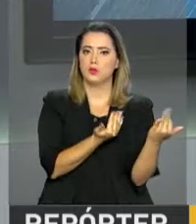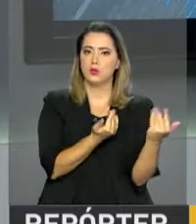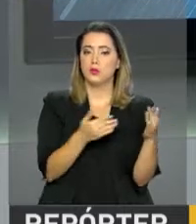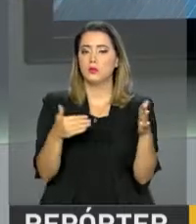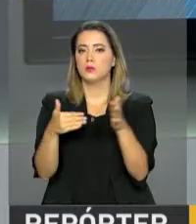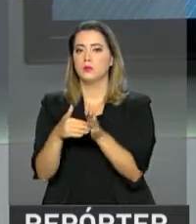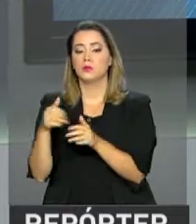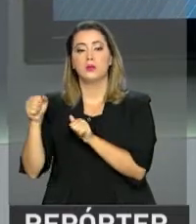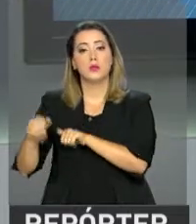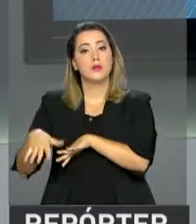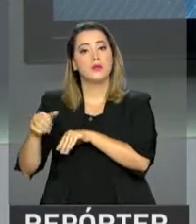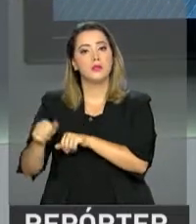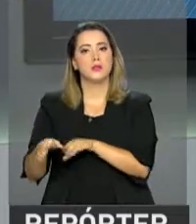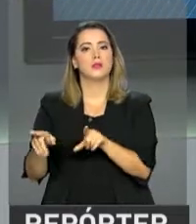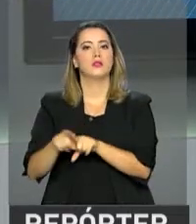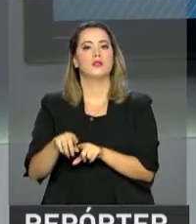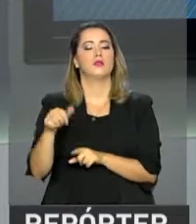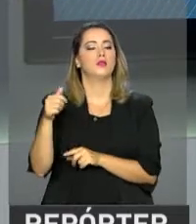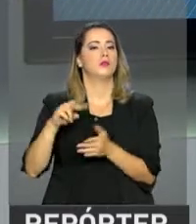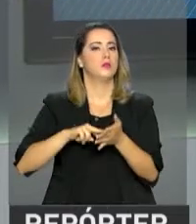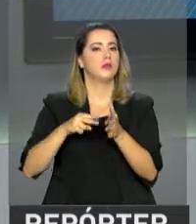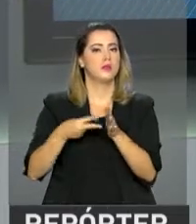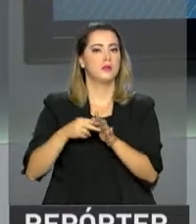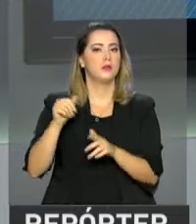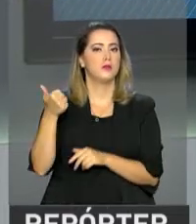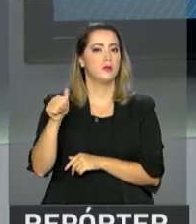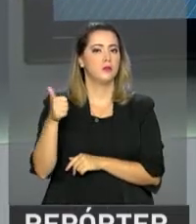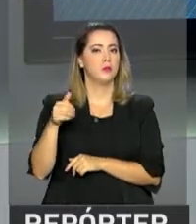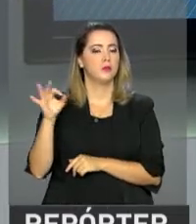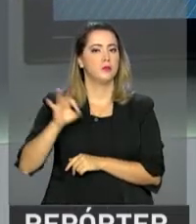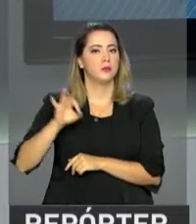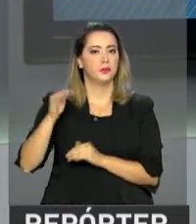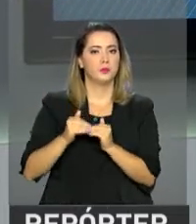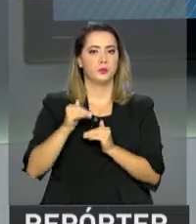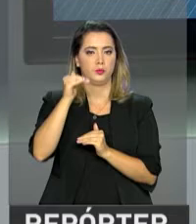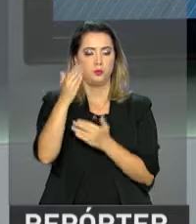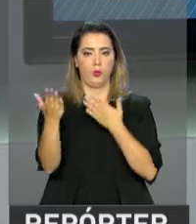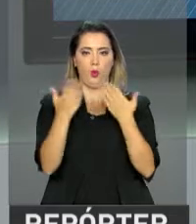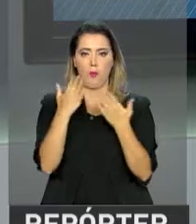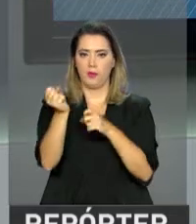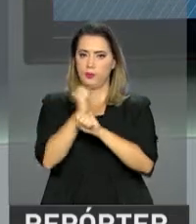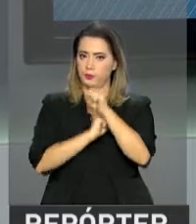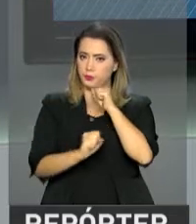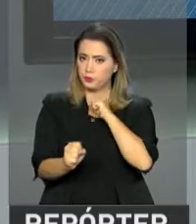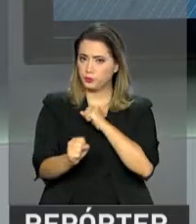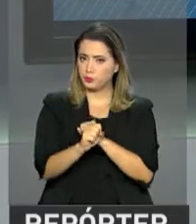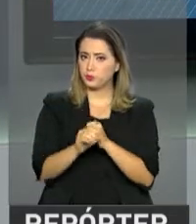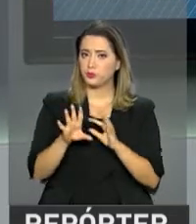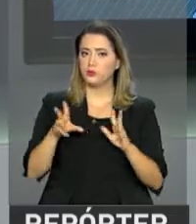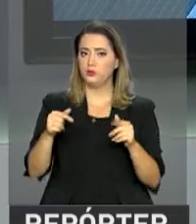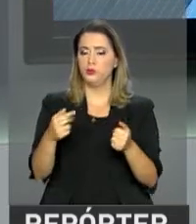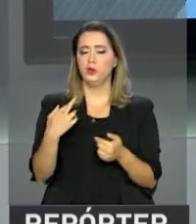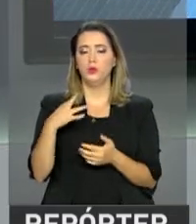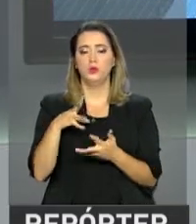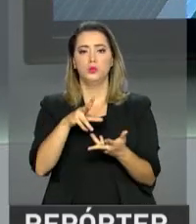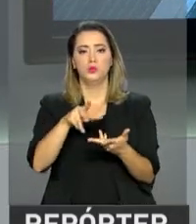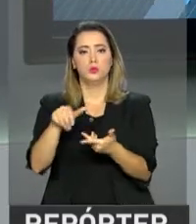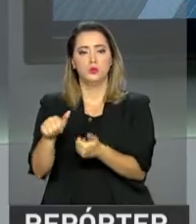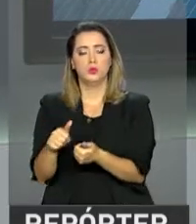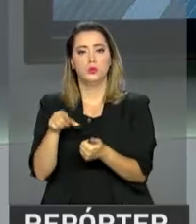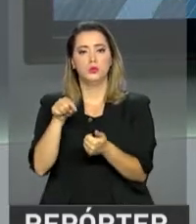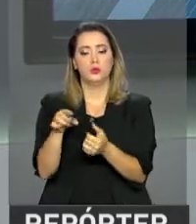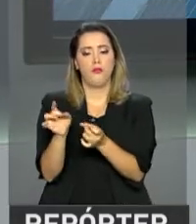11 por cento maior do que o registrado no mesmo período do ano passado o resultado de todas as operações do país com o exterior também